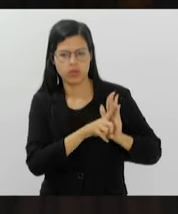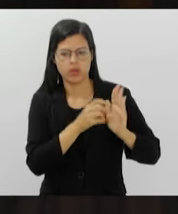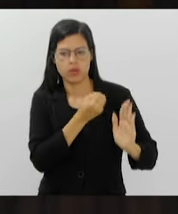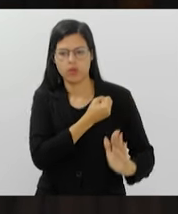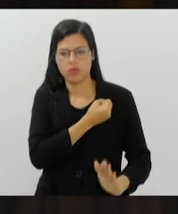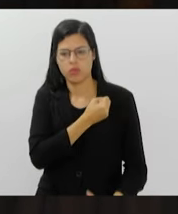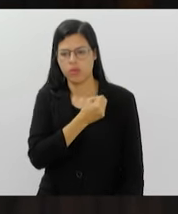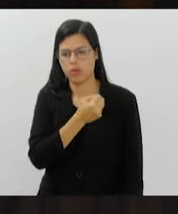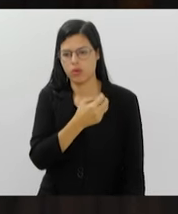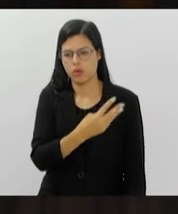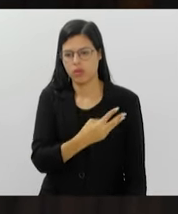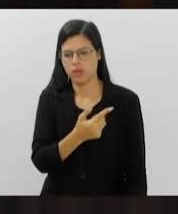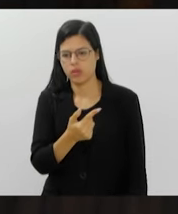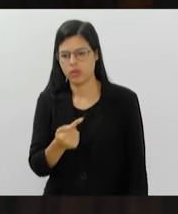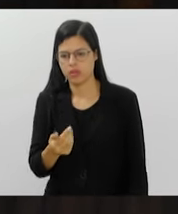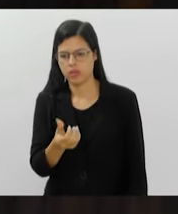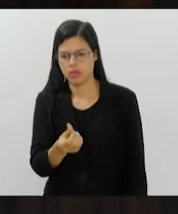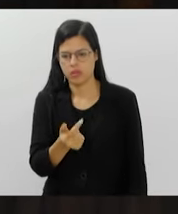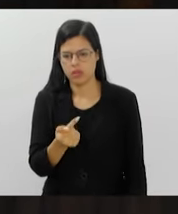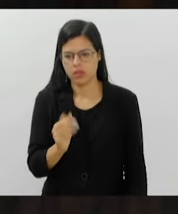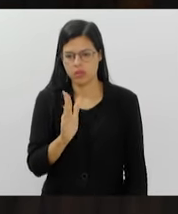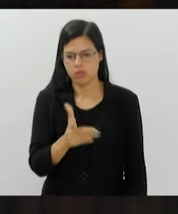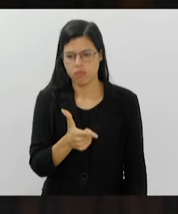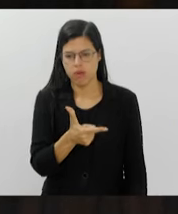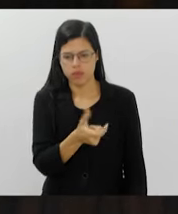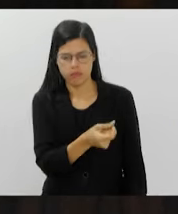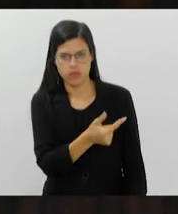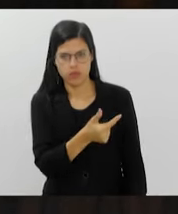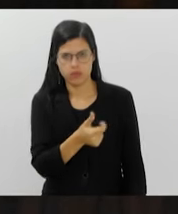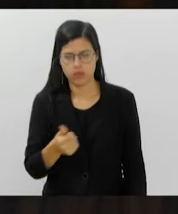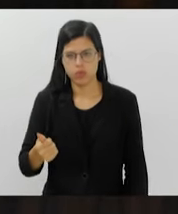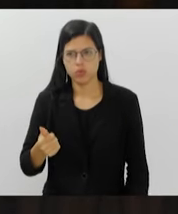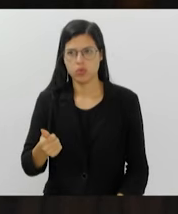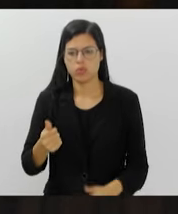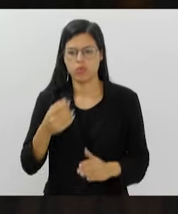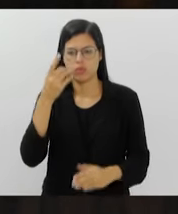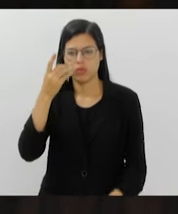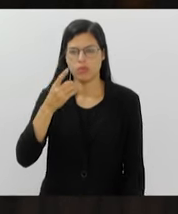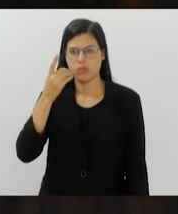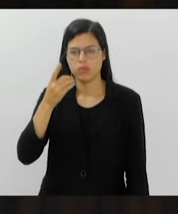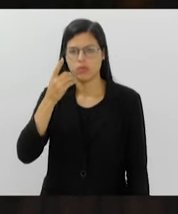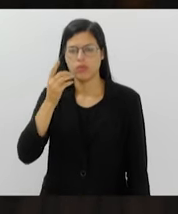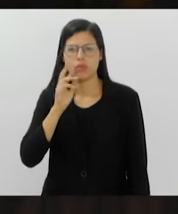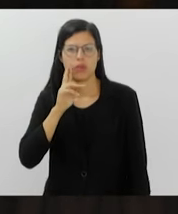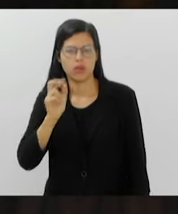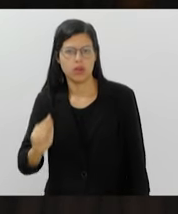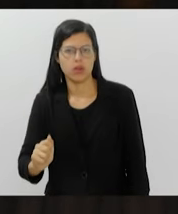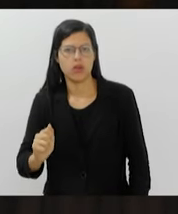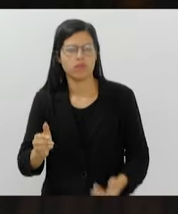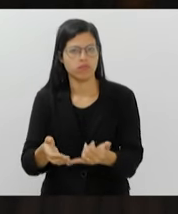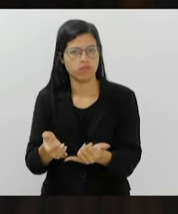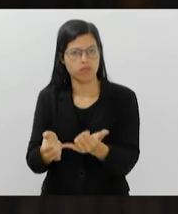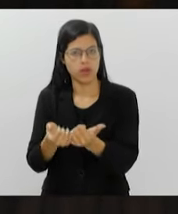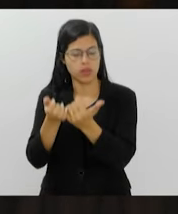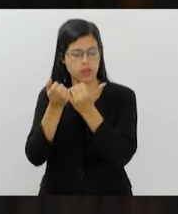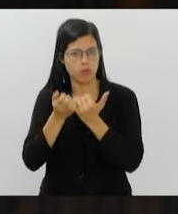número 3767, de 21, de autoria do deputado Rodrigo Amorim, que declara patrimônio